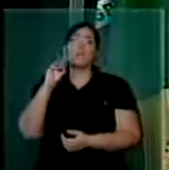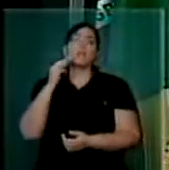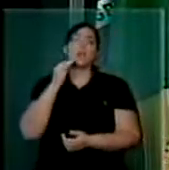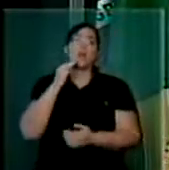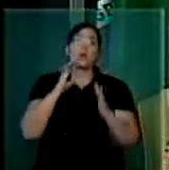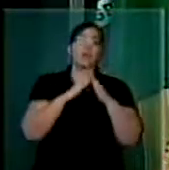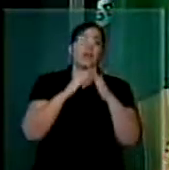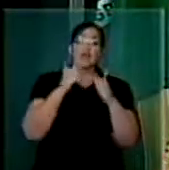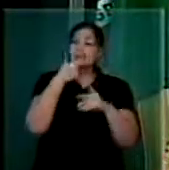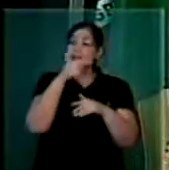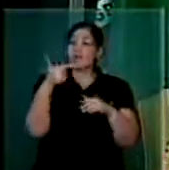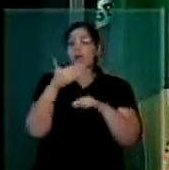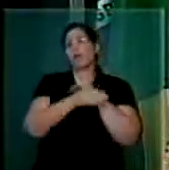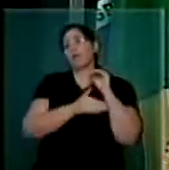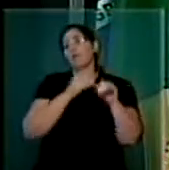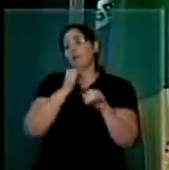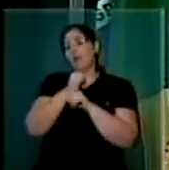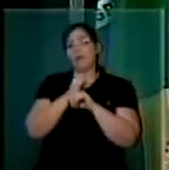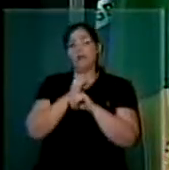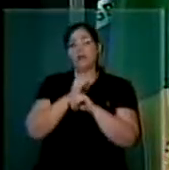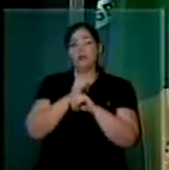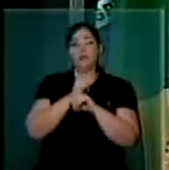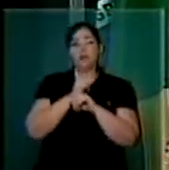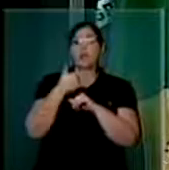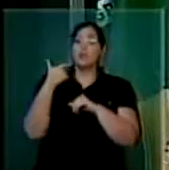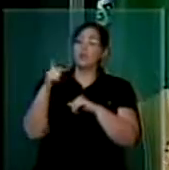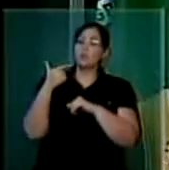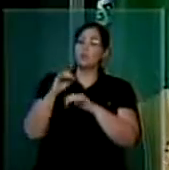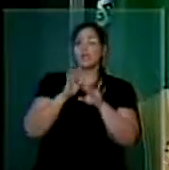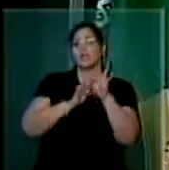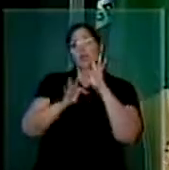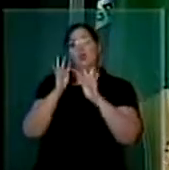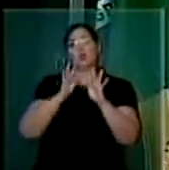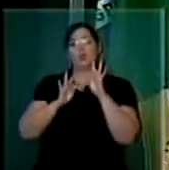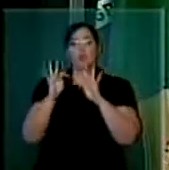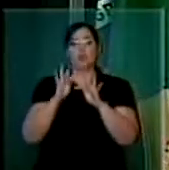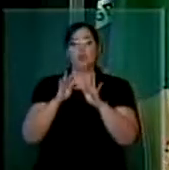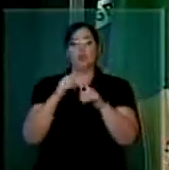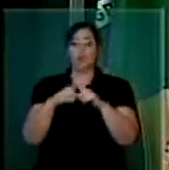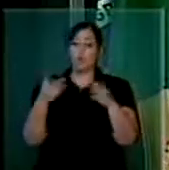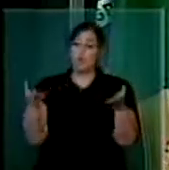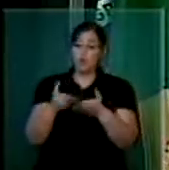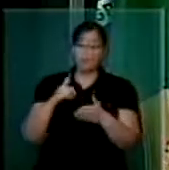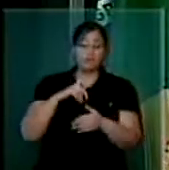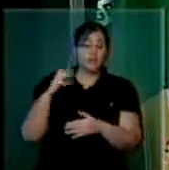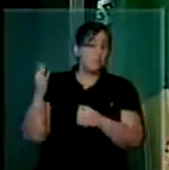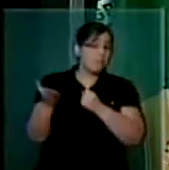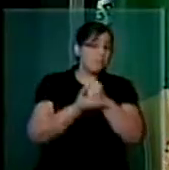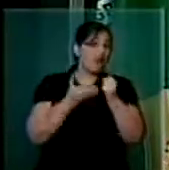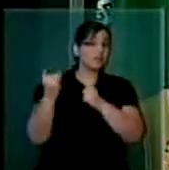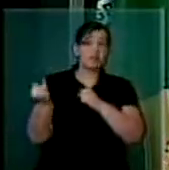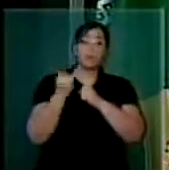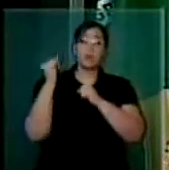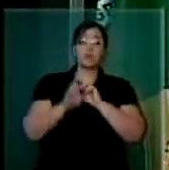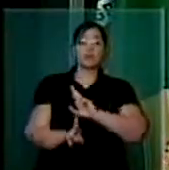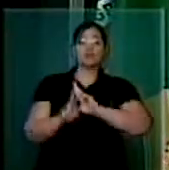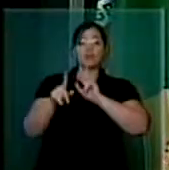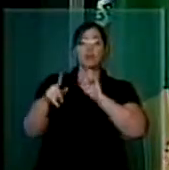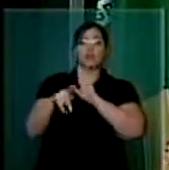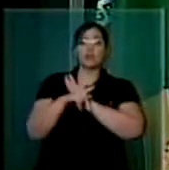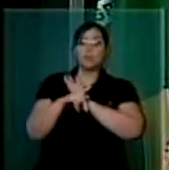acesso à internet, sem acesso a essa tecnologia que hoje é o que faz a diferença